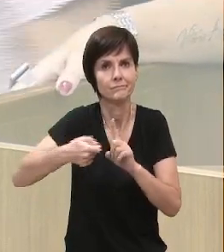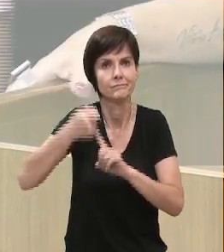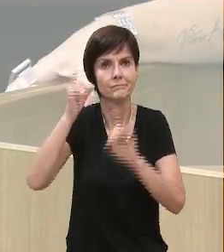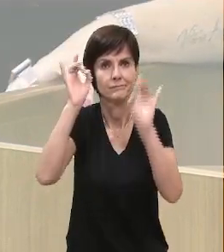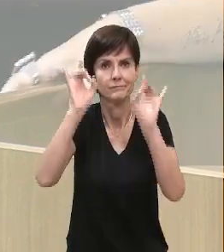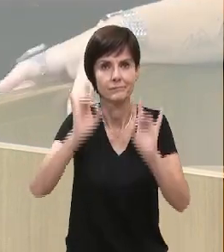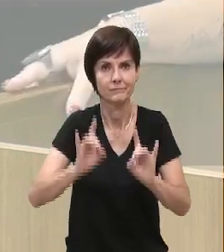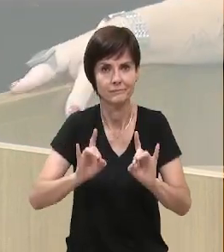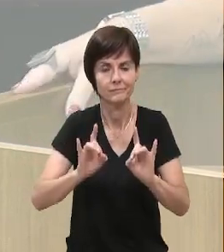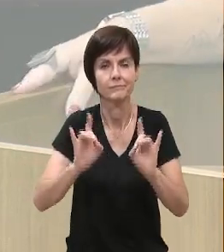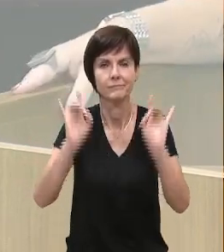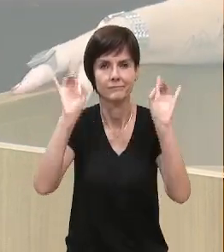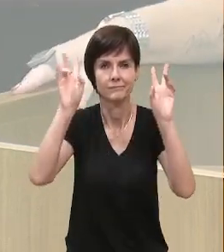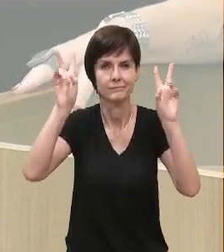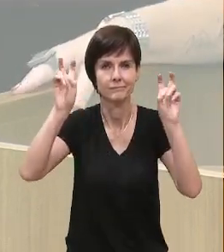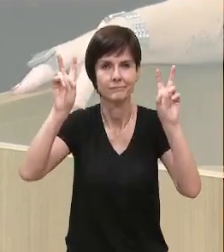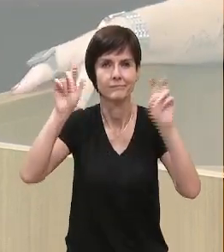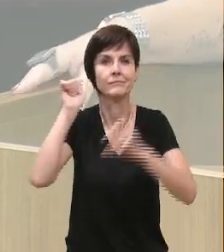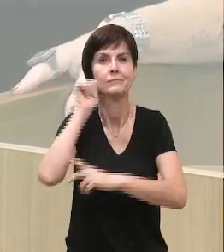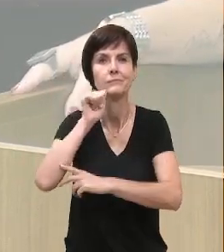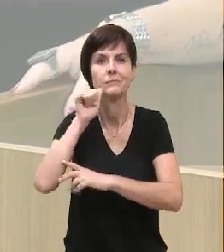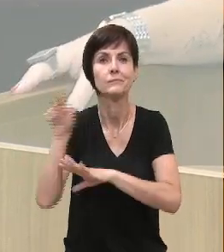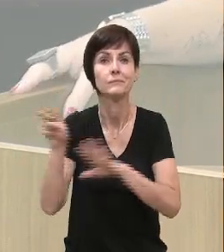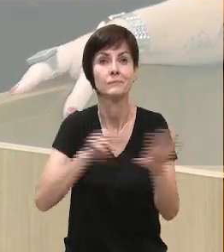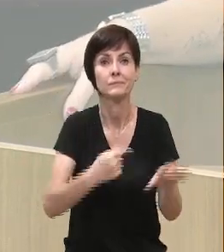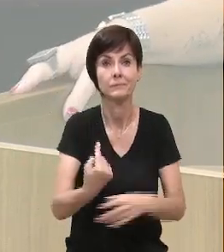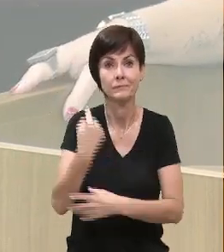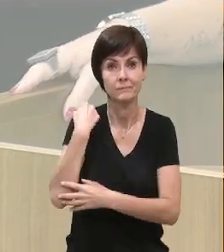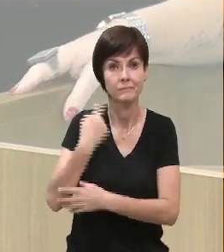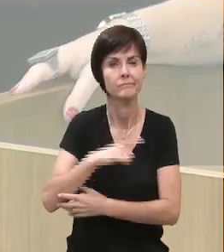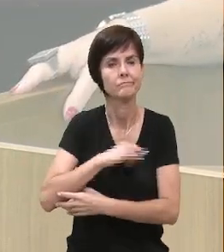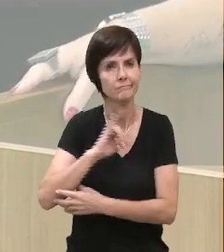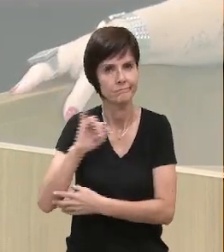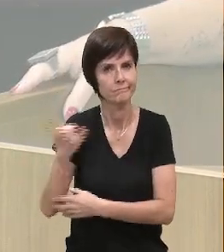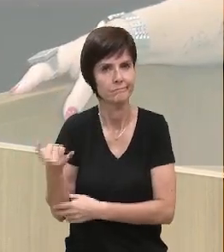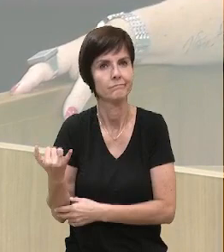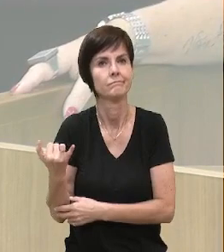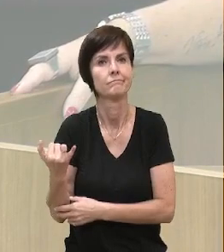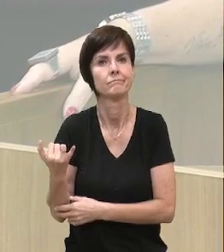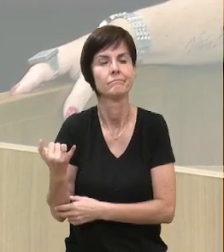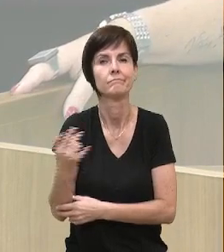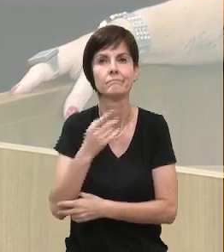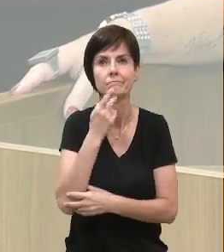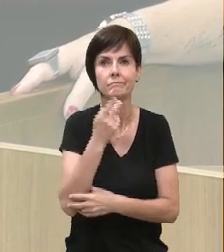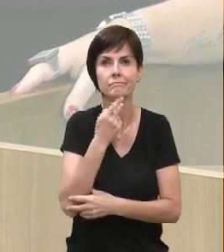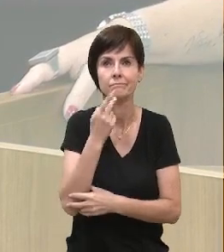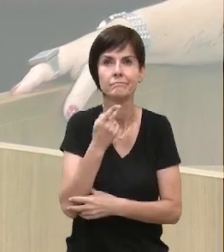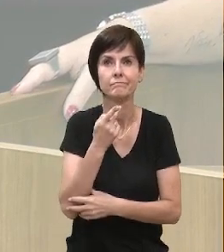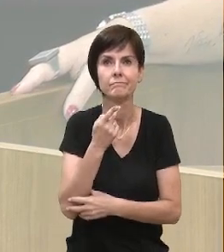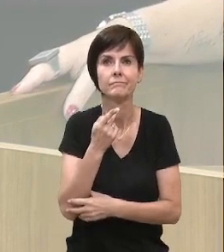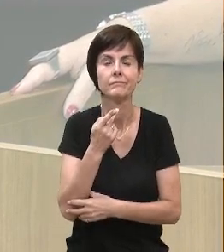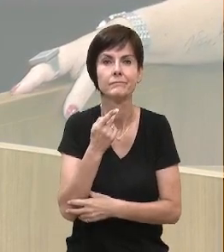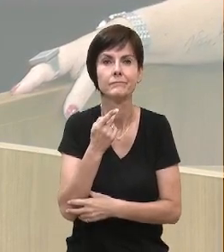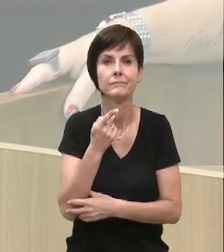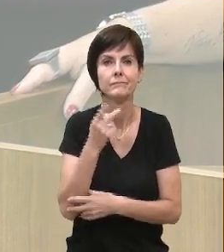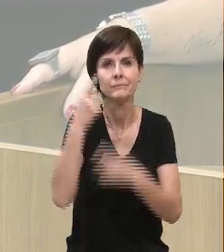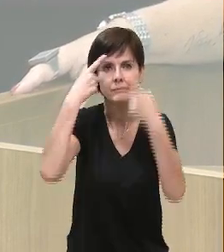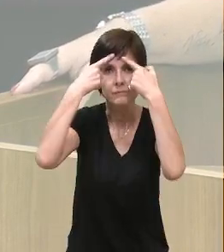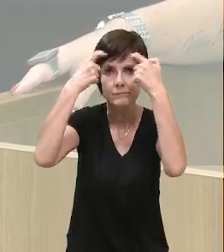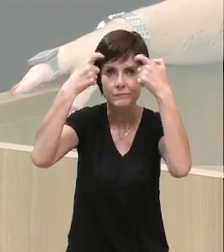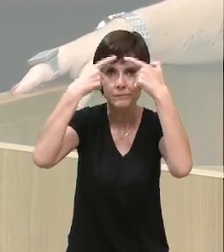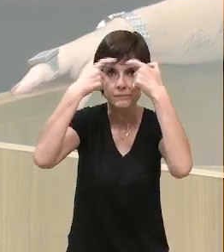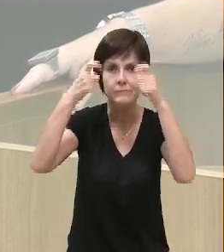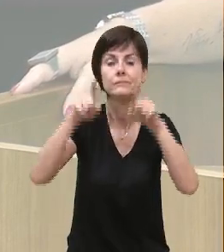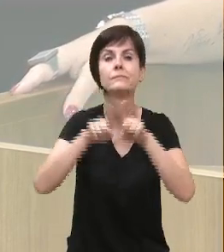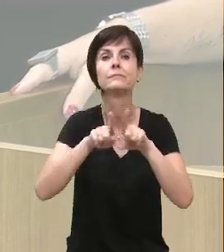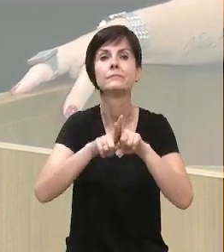das mulheres. A semana passada eu tive a oportunidade de falar sobre a violência, mas